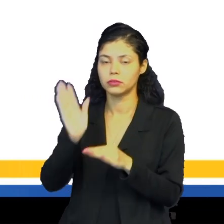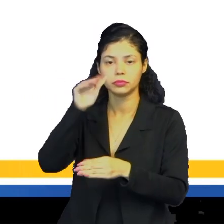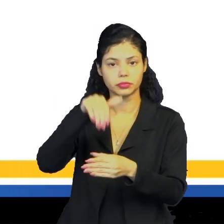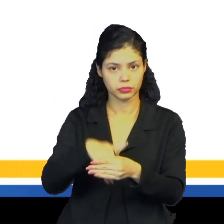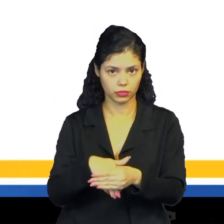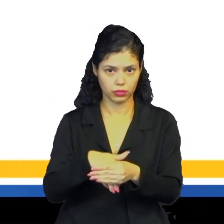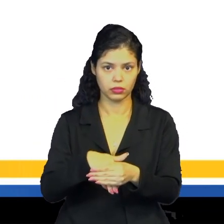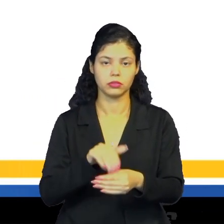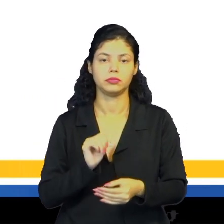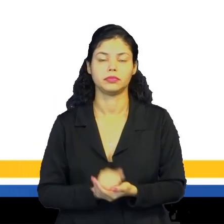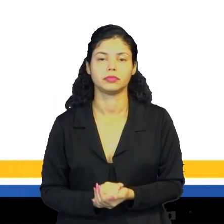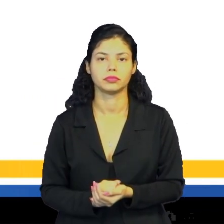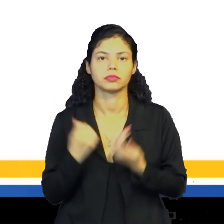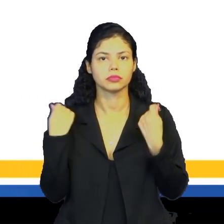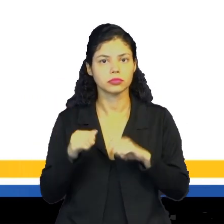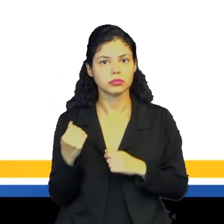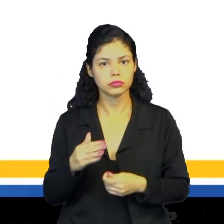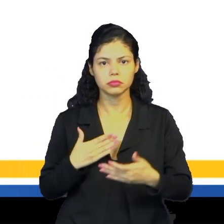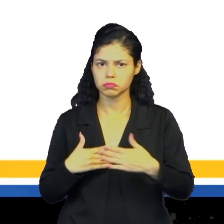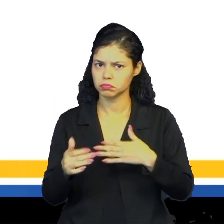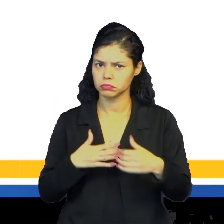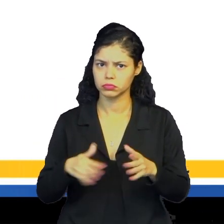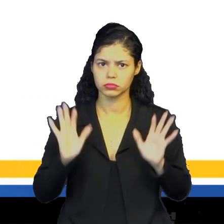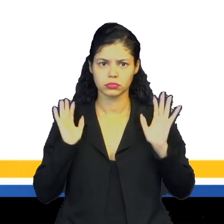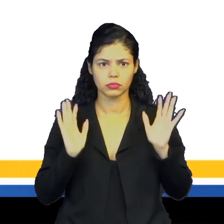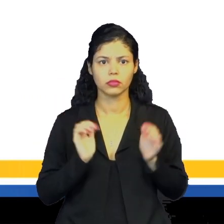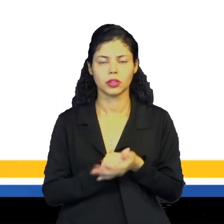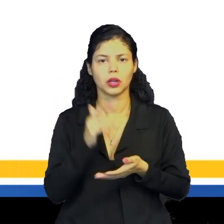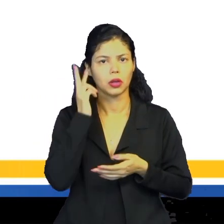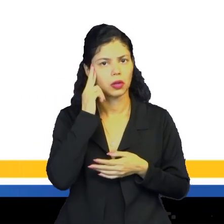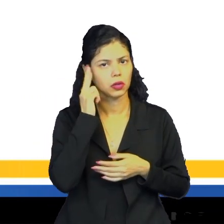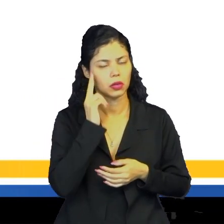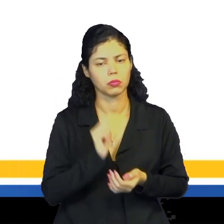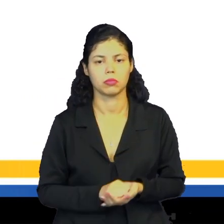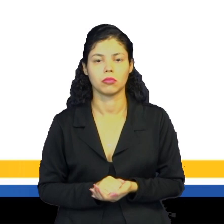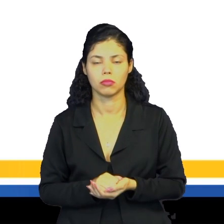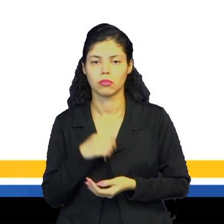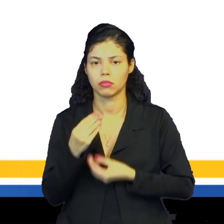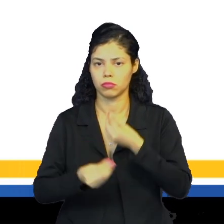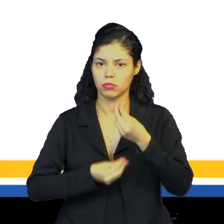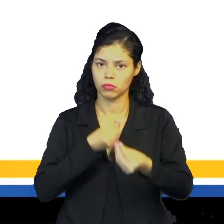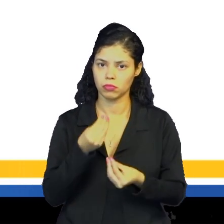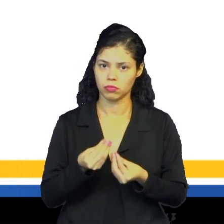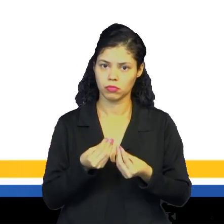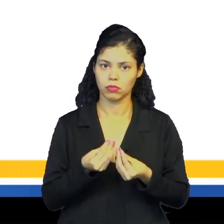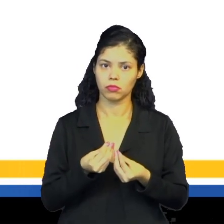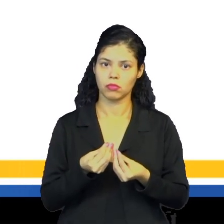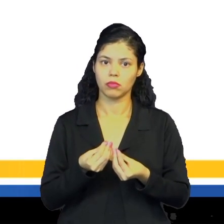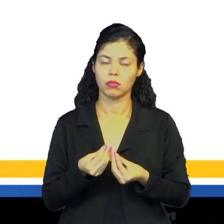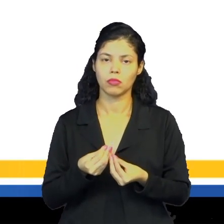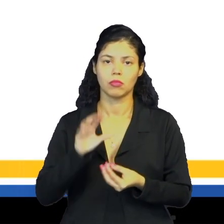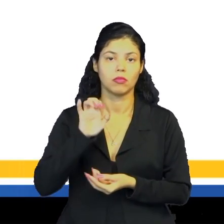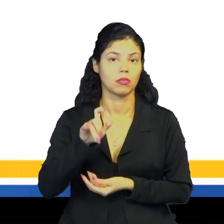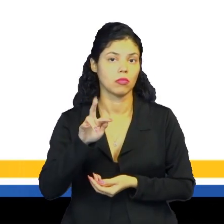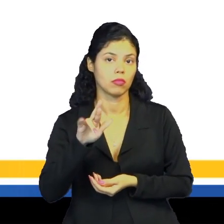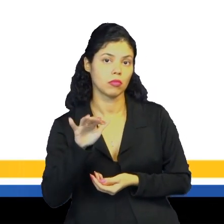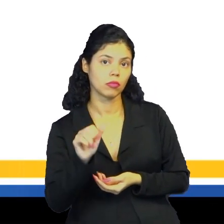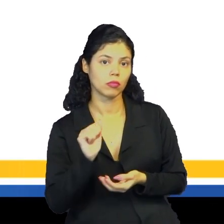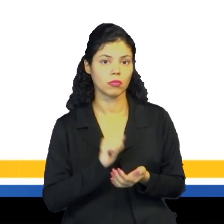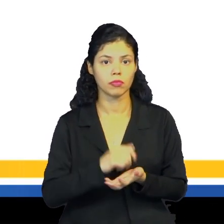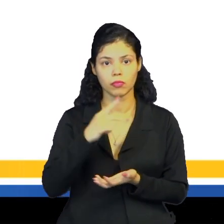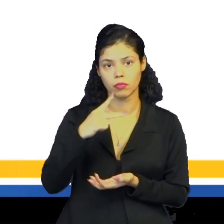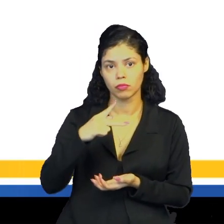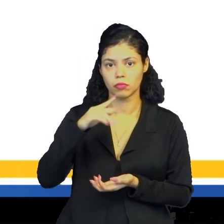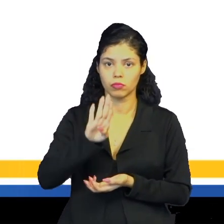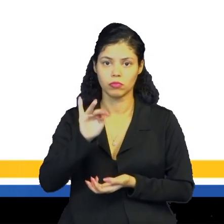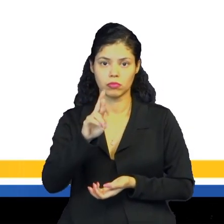eleitoral, que fosse independente e idônea, eram comuns práticas, né, como a coação de eleitores, né, o bico de pena,